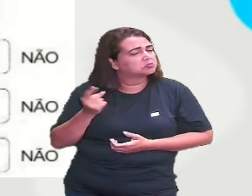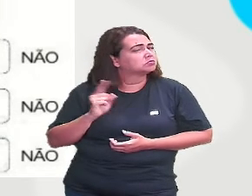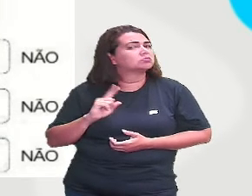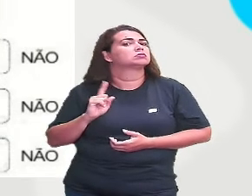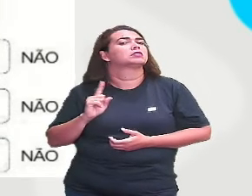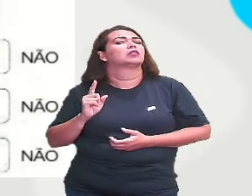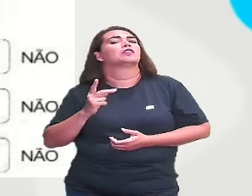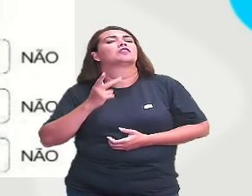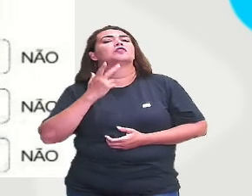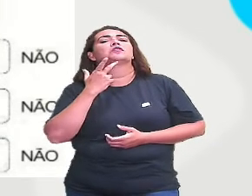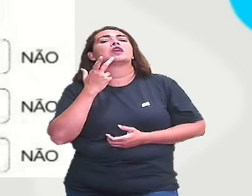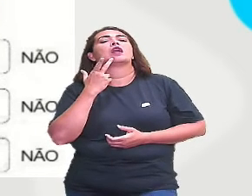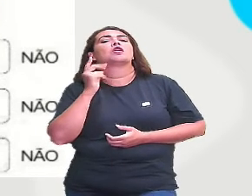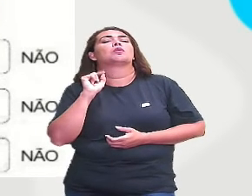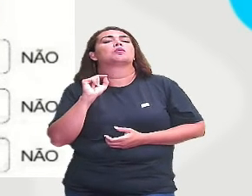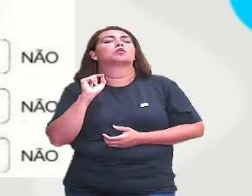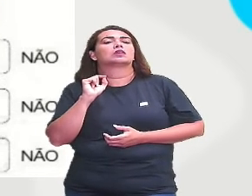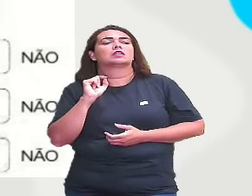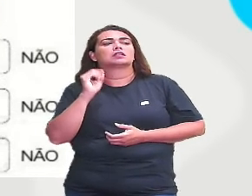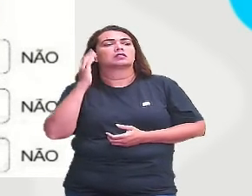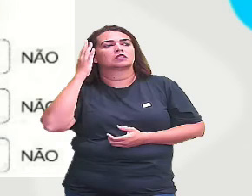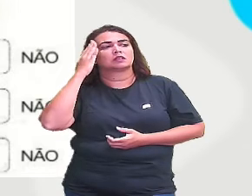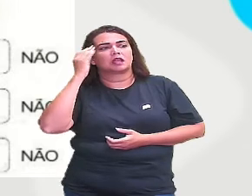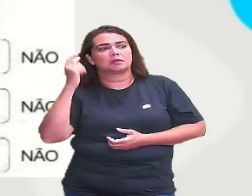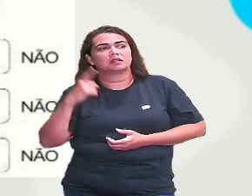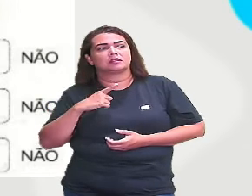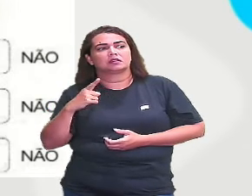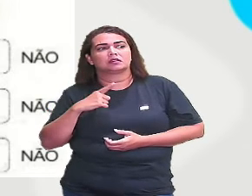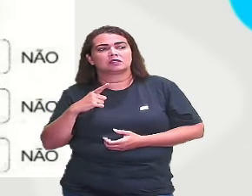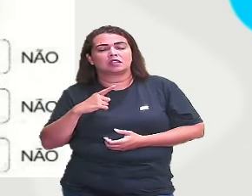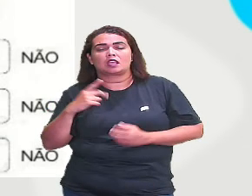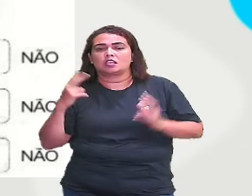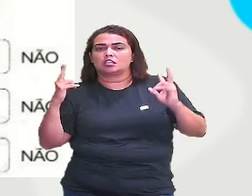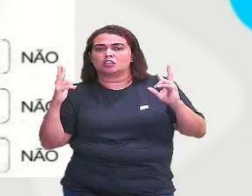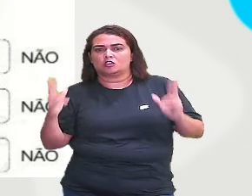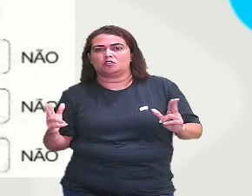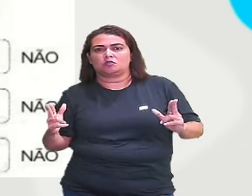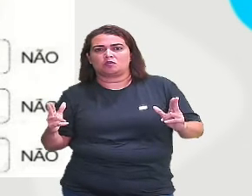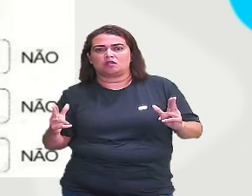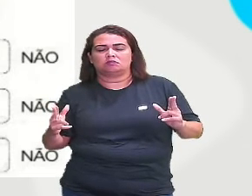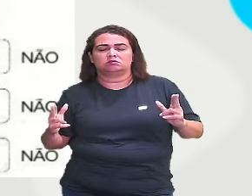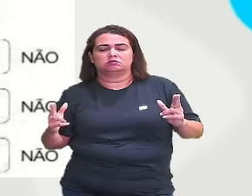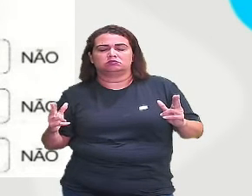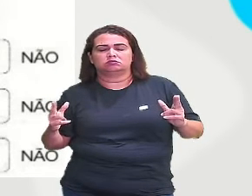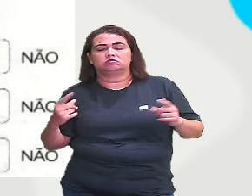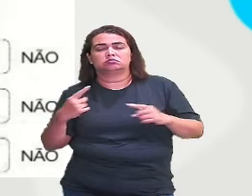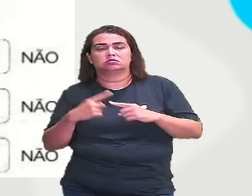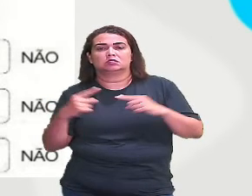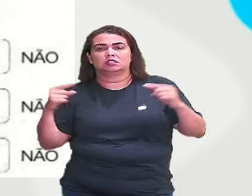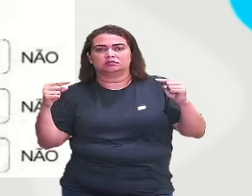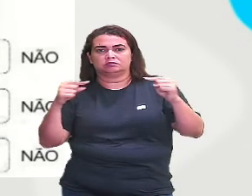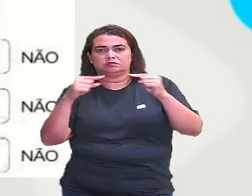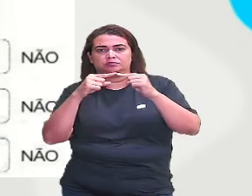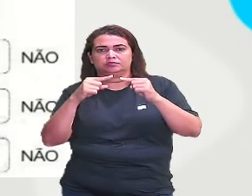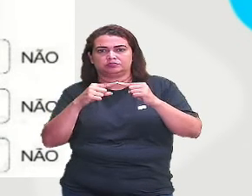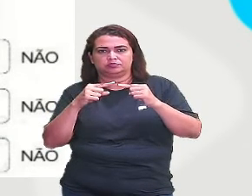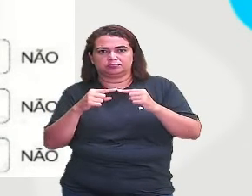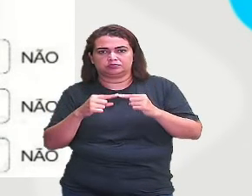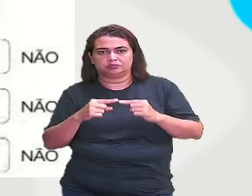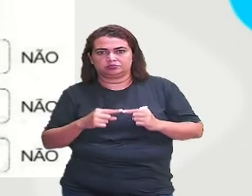foi. Só bastou a gente saber que tem a mesma quantidade. Por quê? Porque a gente ligou um para